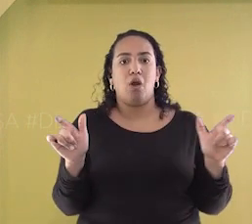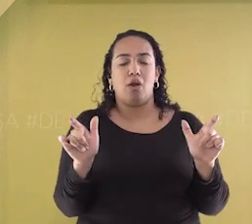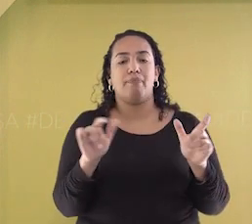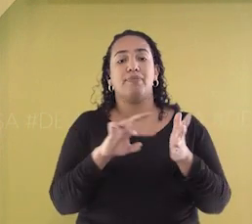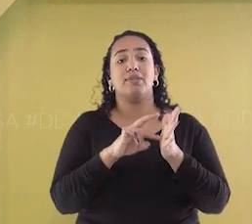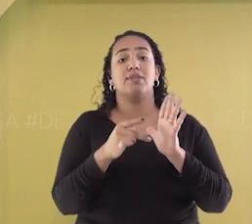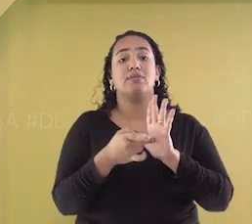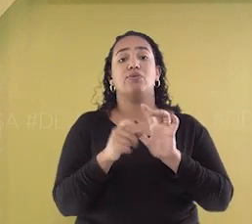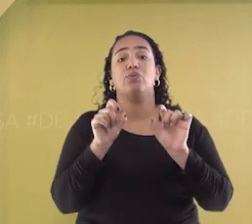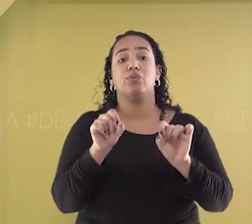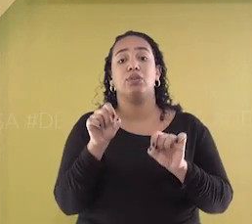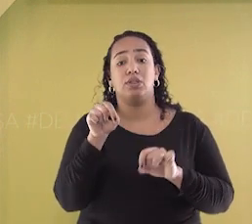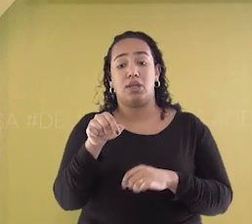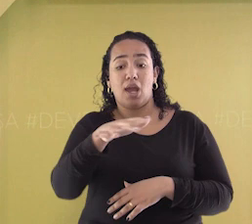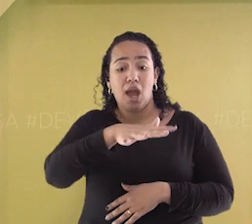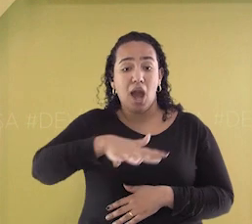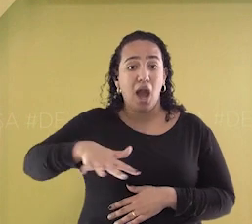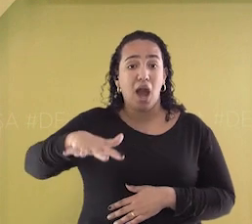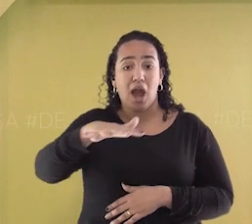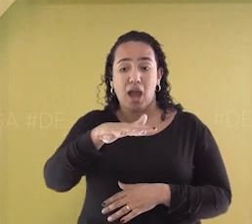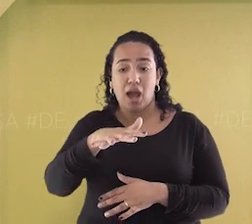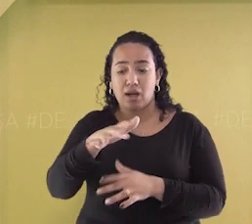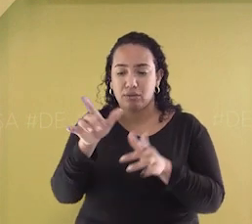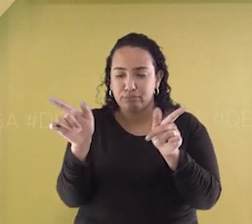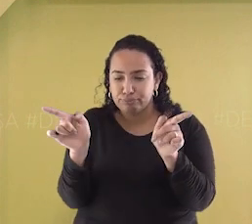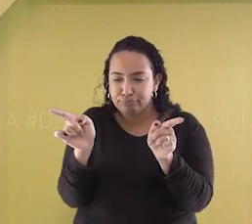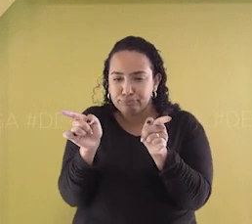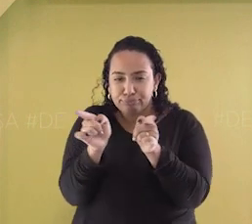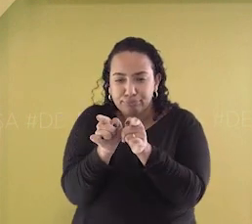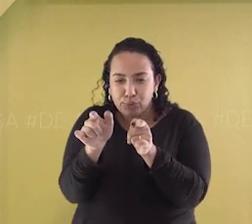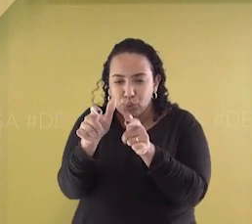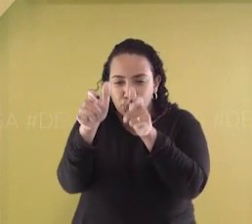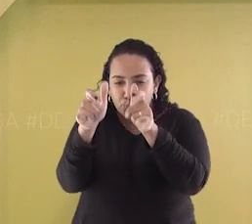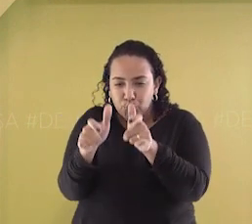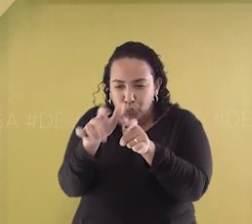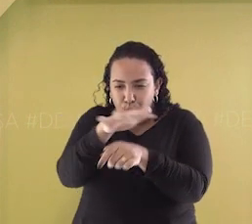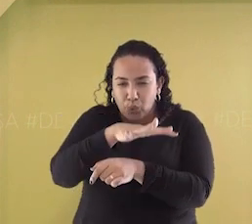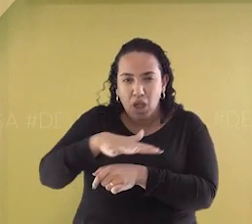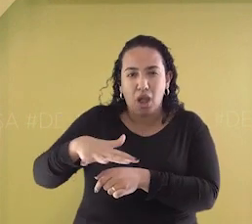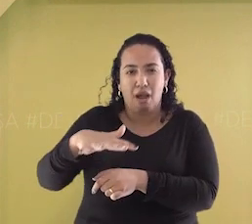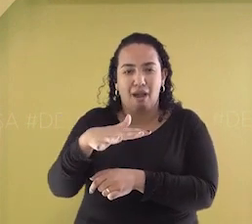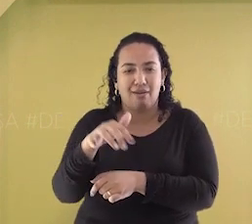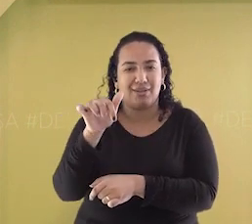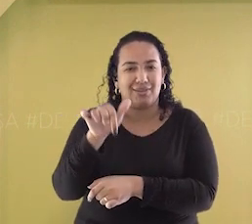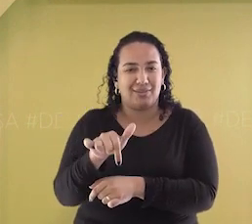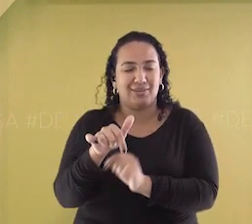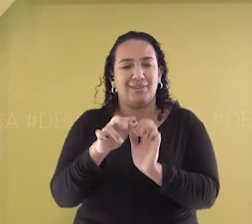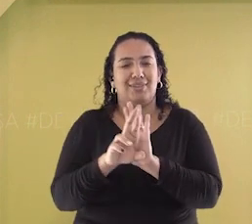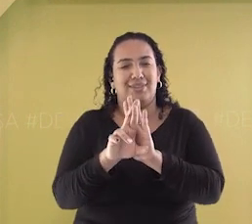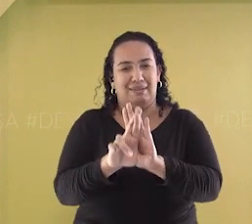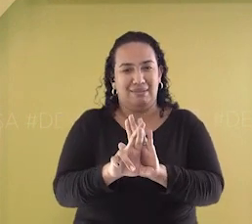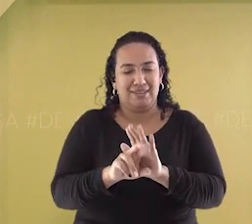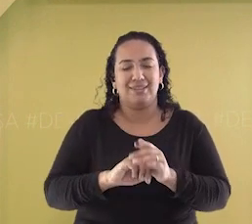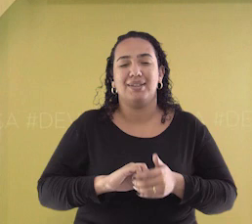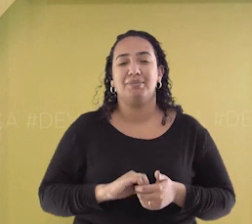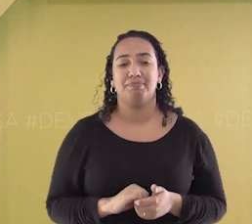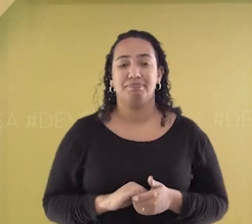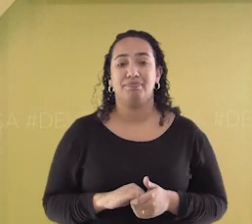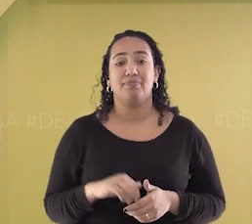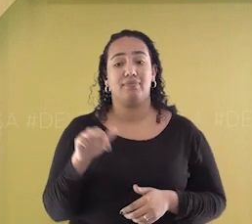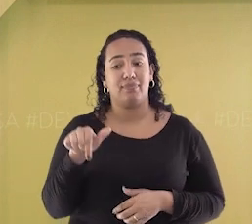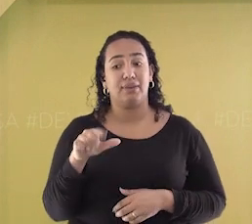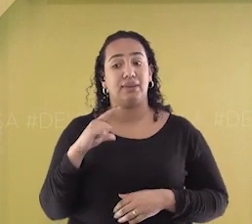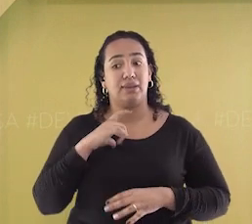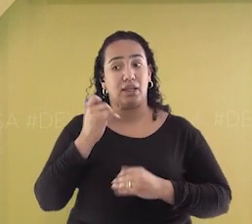mapa, significa que ela abrange uma área menor de um determinado lugar ou território, representados no mapa,